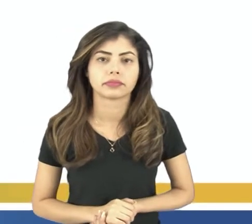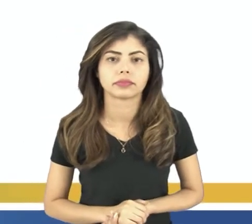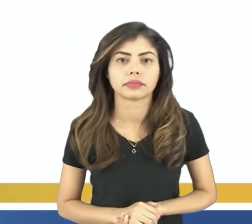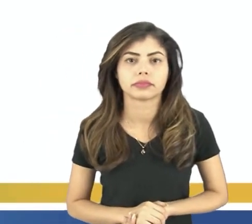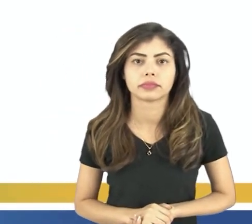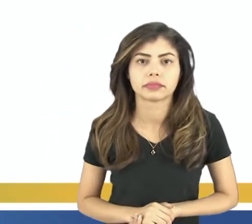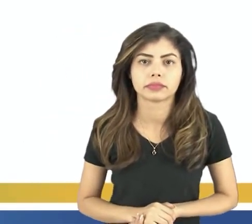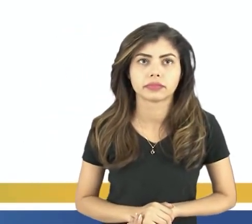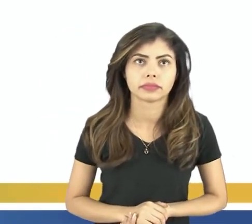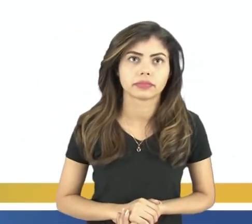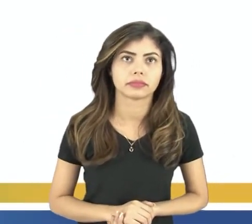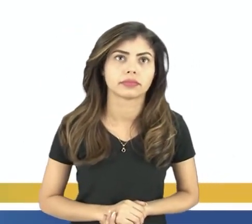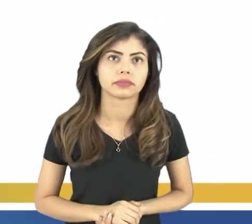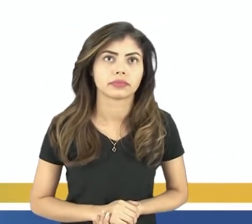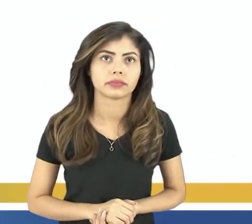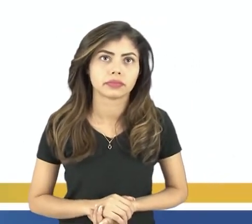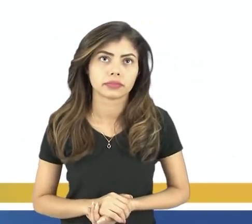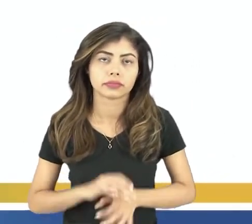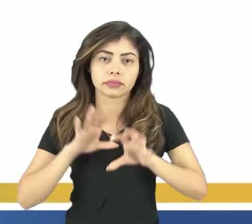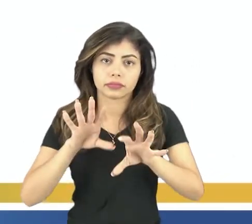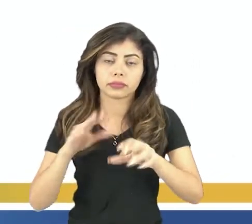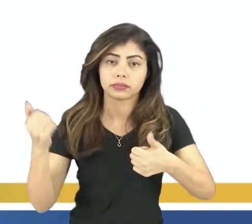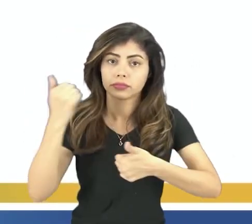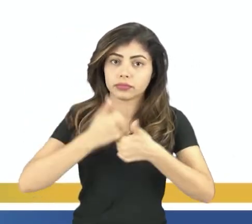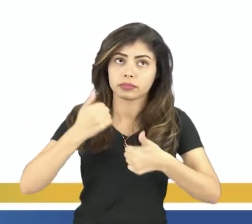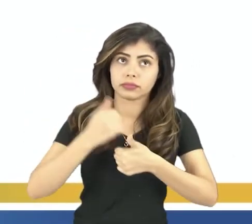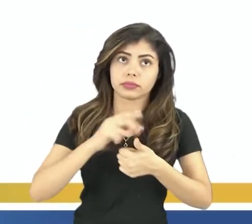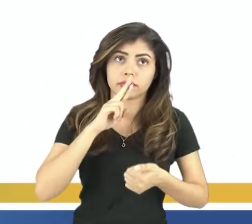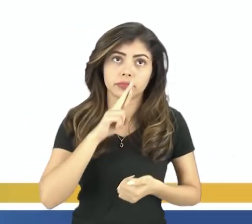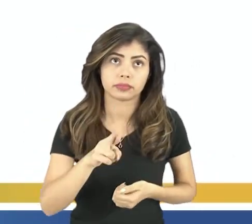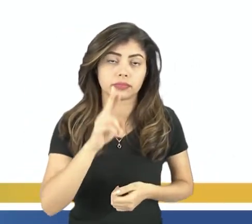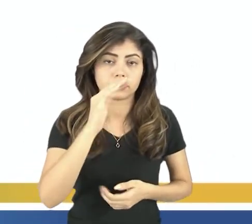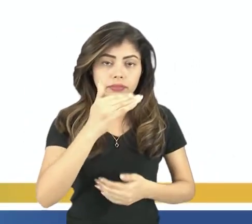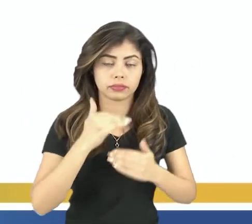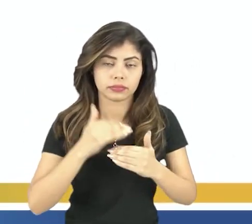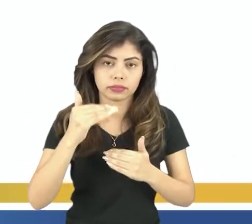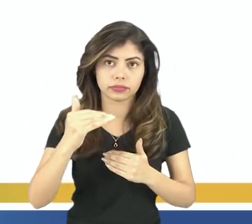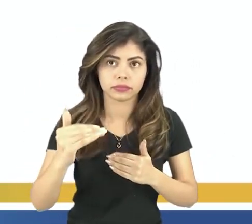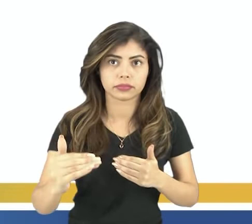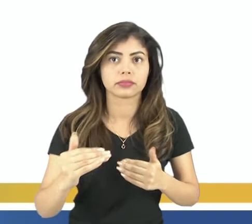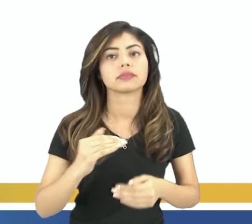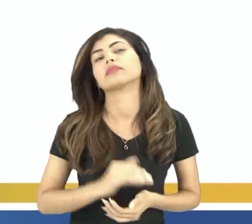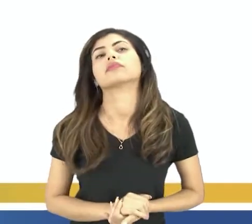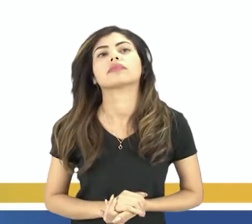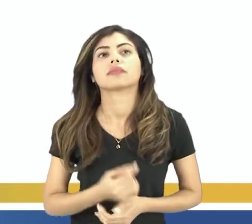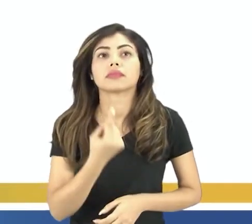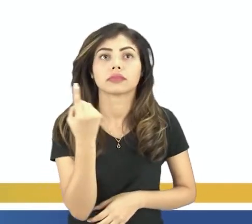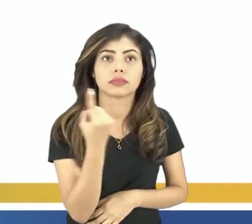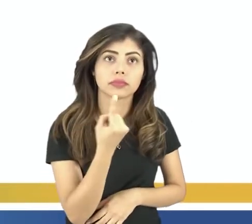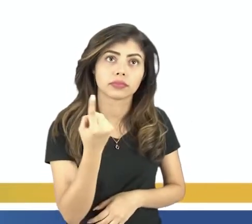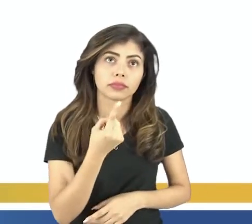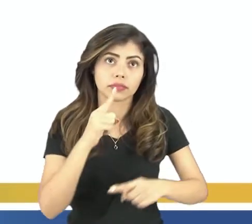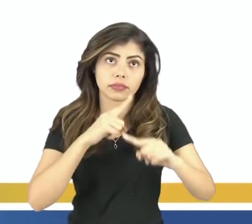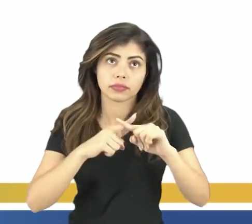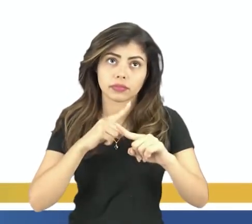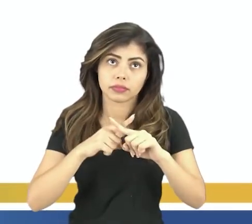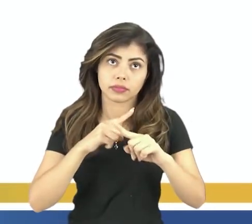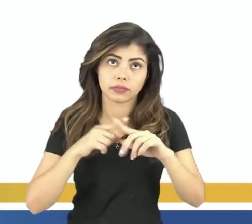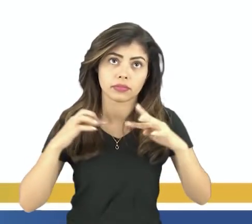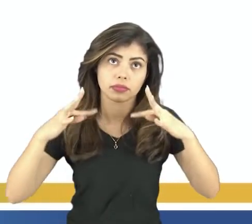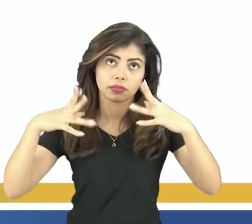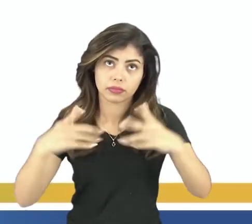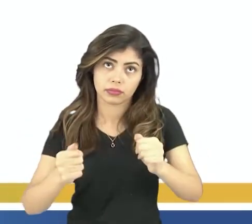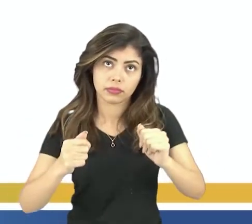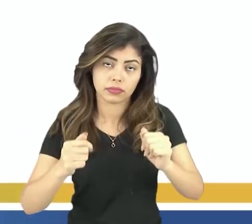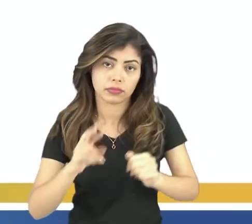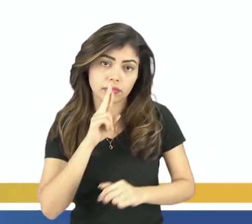colocar esse valor na equação. Estando substituído, vamos resolver passo a passo. Primeiro, multiplica